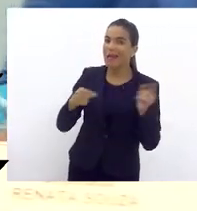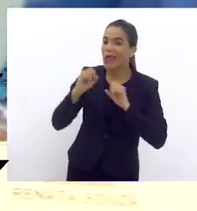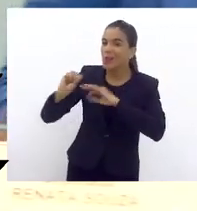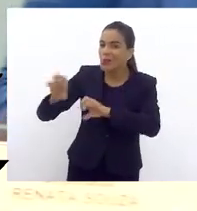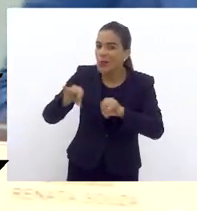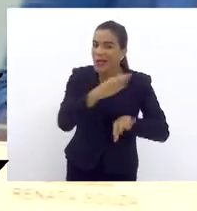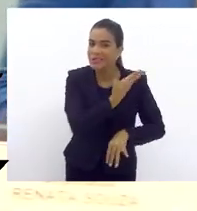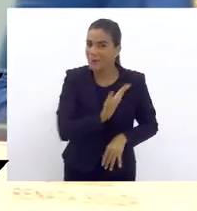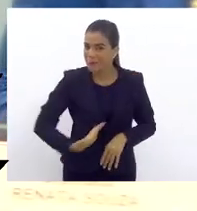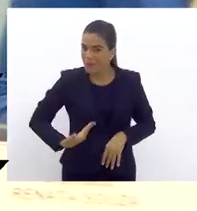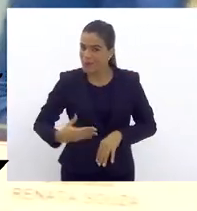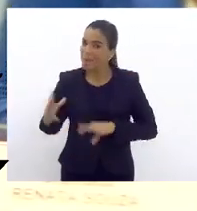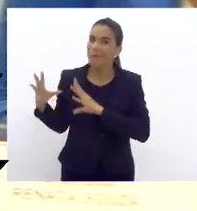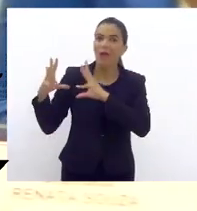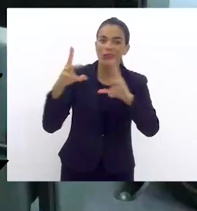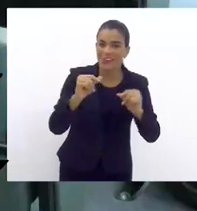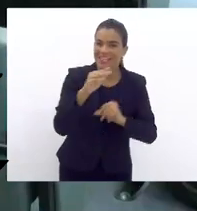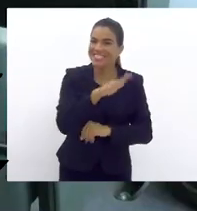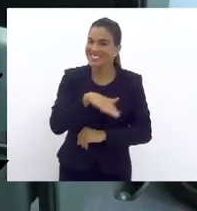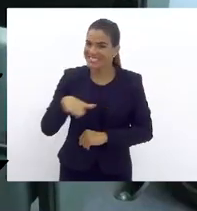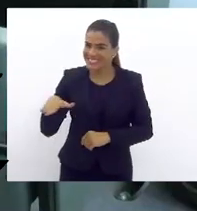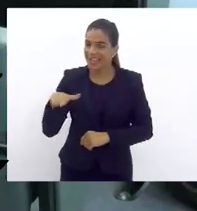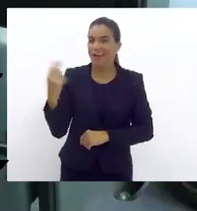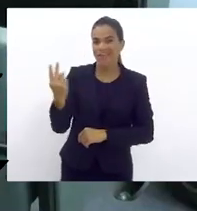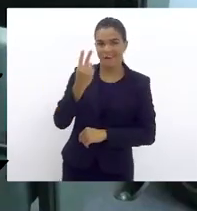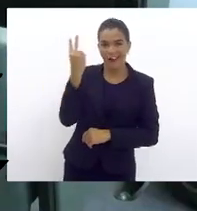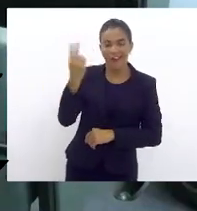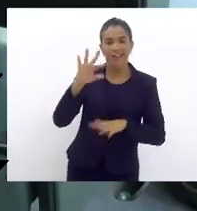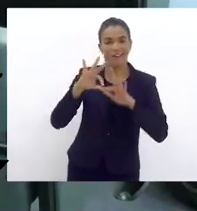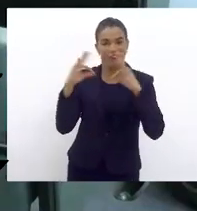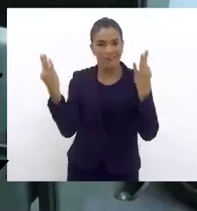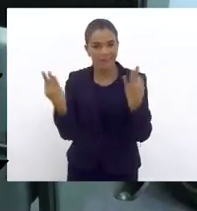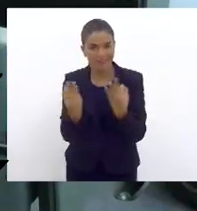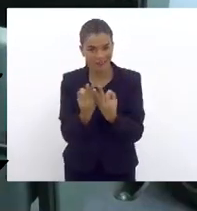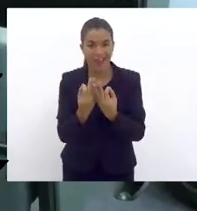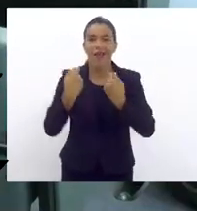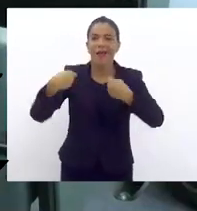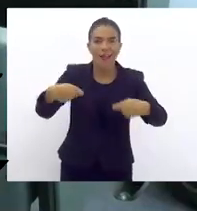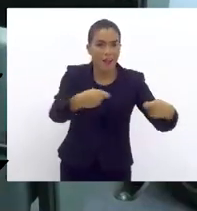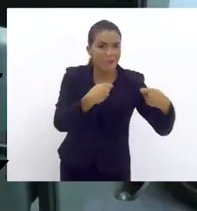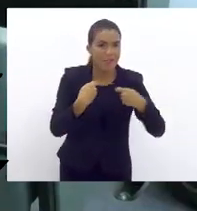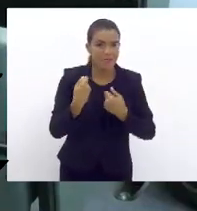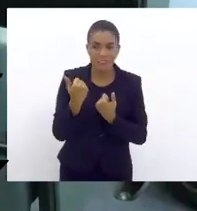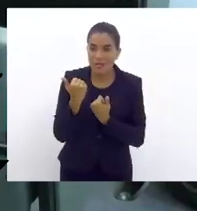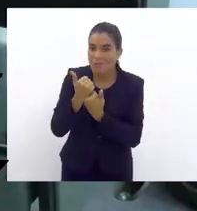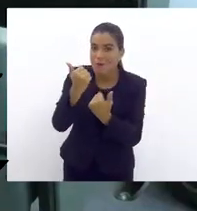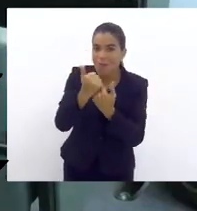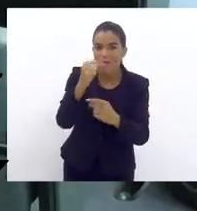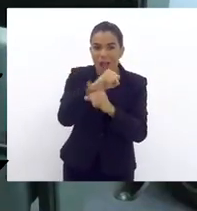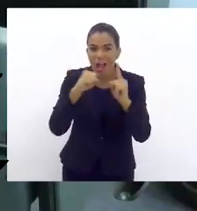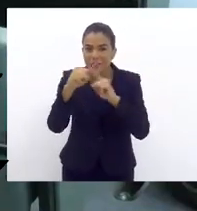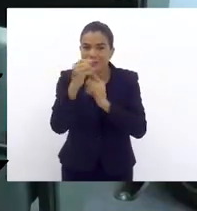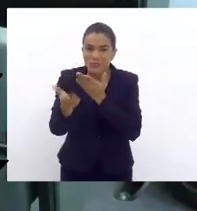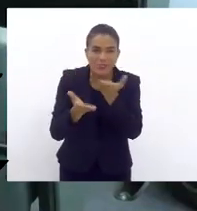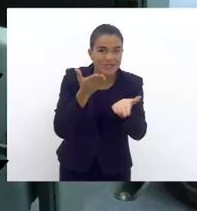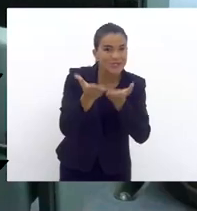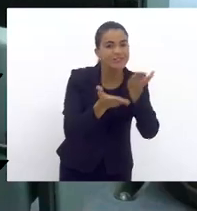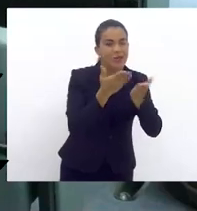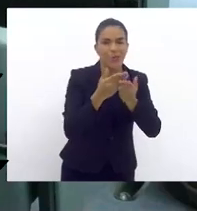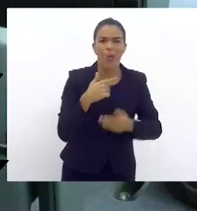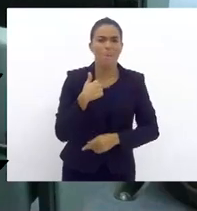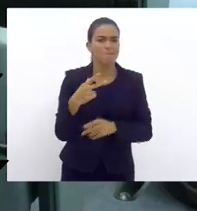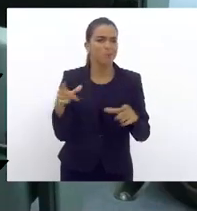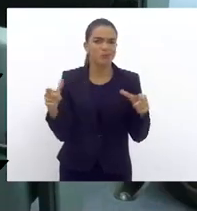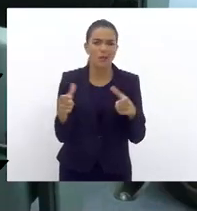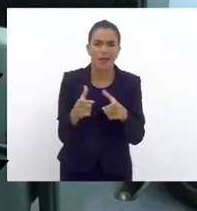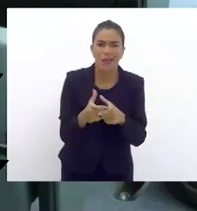para as nossas crianças para que valorizemos as nossas famílias é preciso ter Assistência Social não é possível reduzir